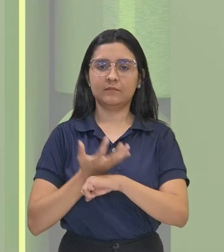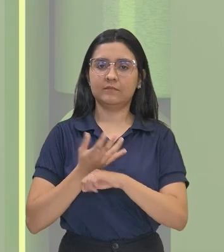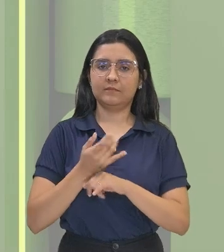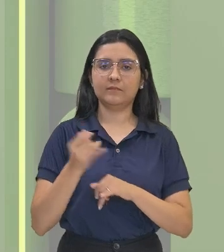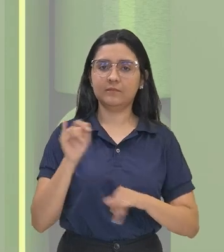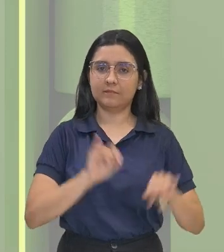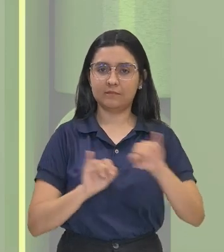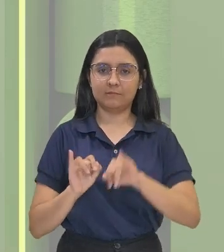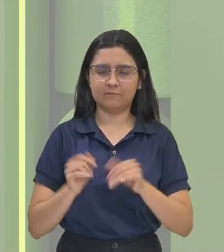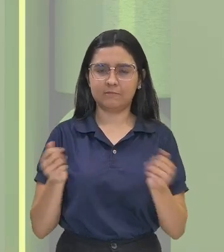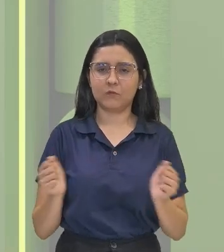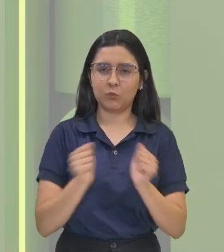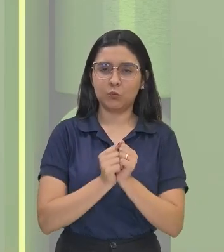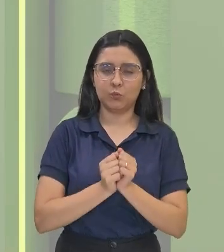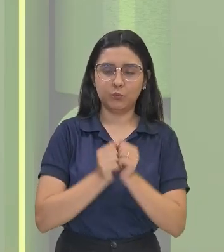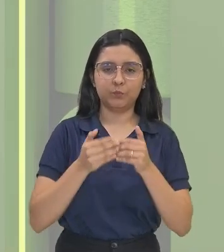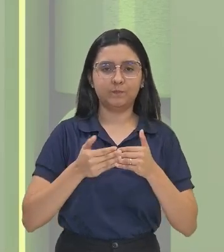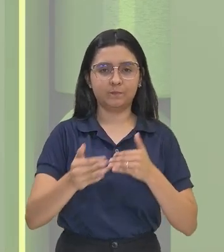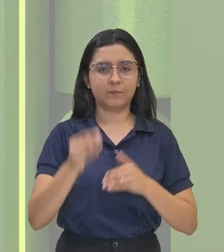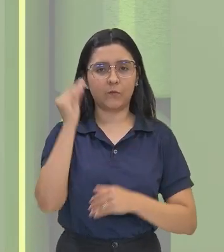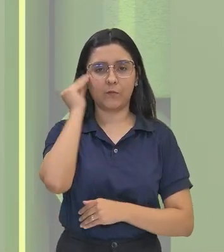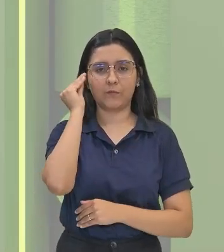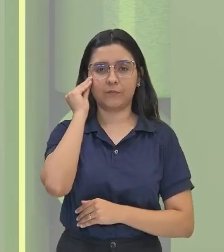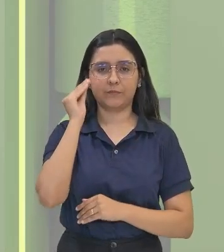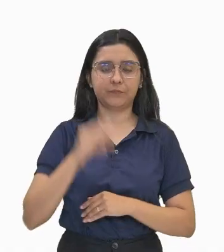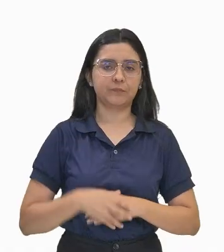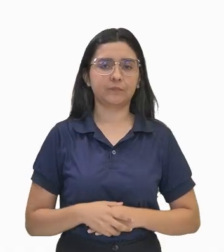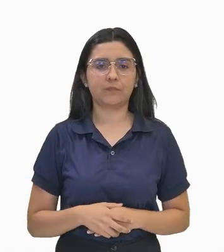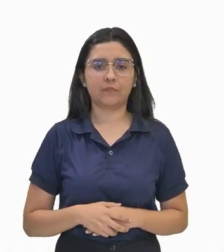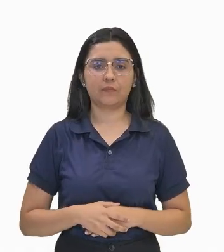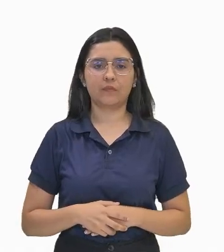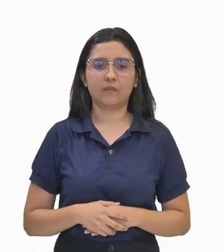com vocês. Então vamos ver o que nós teremos.